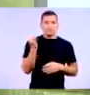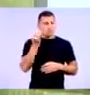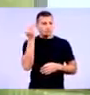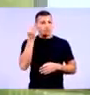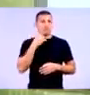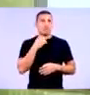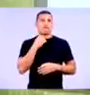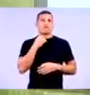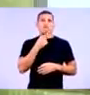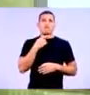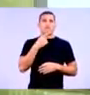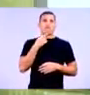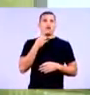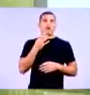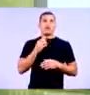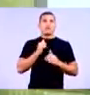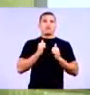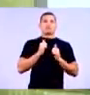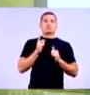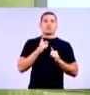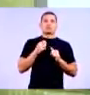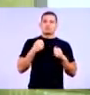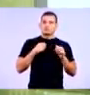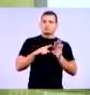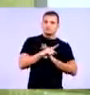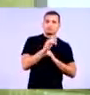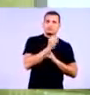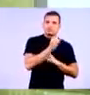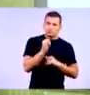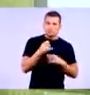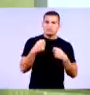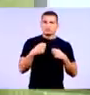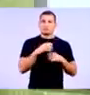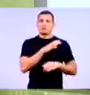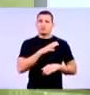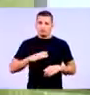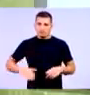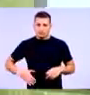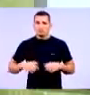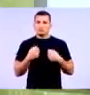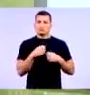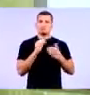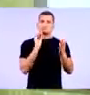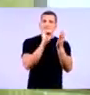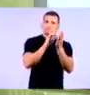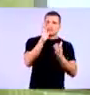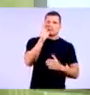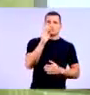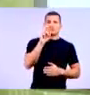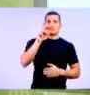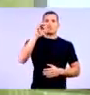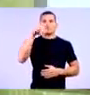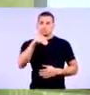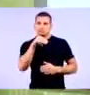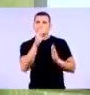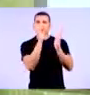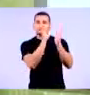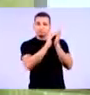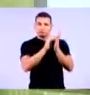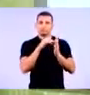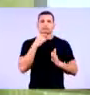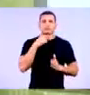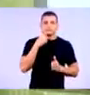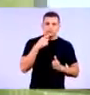Se houver dúvida, questione seu tutor, questione o coordenador, encaminha para o fórum de tutoria, para o fórum de dúvidas e a gente